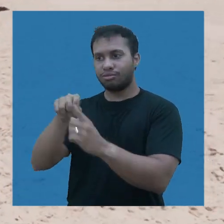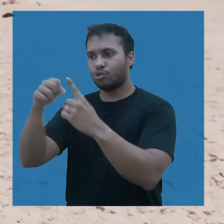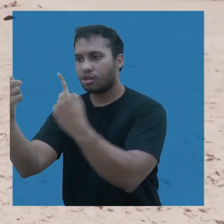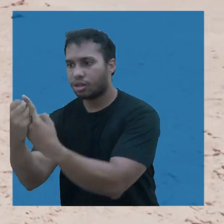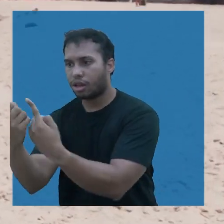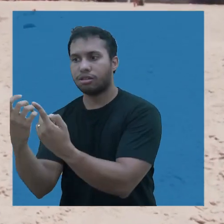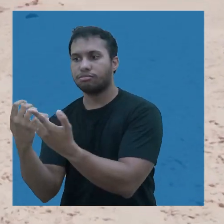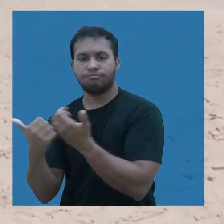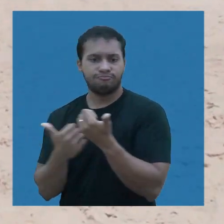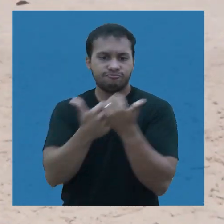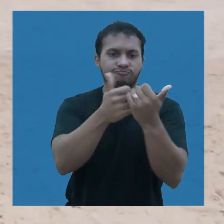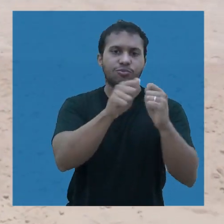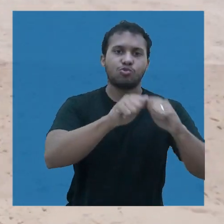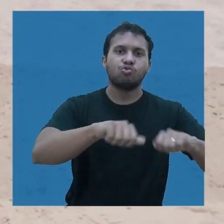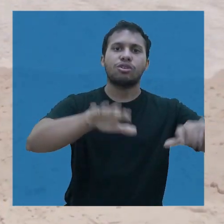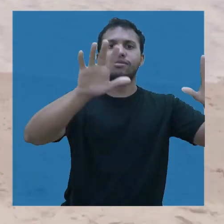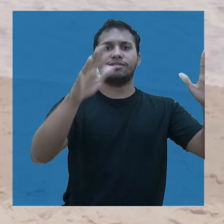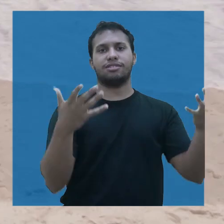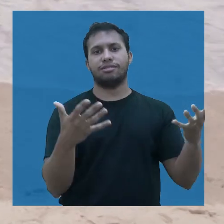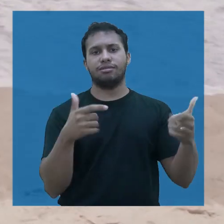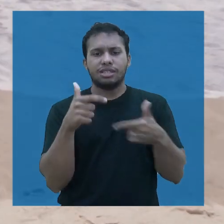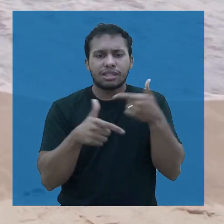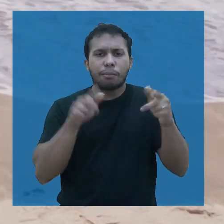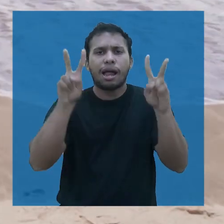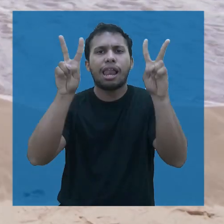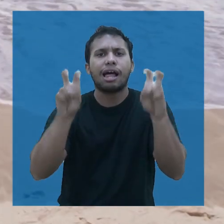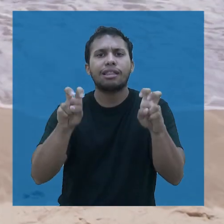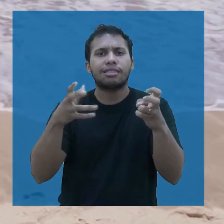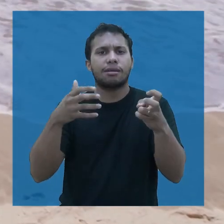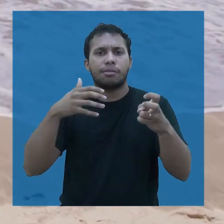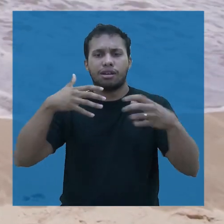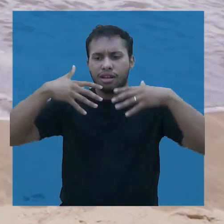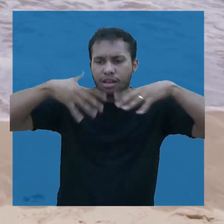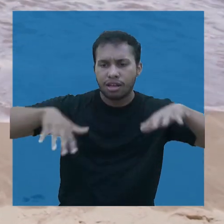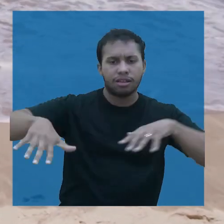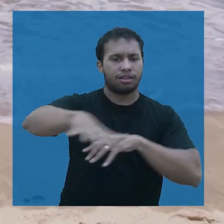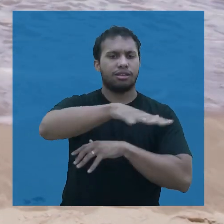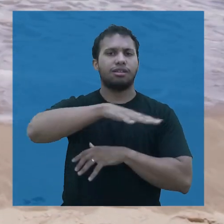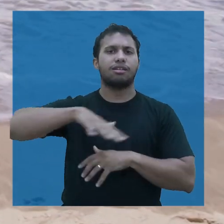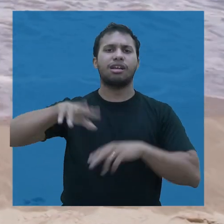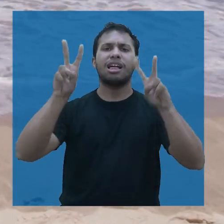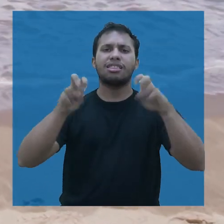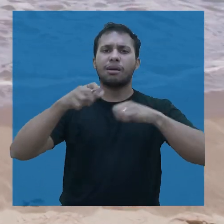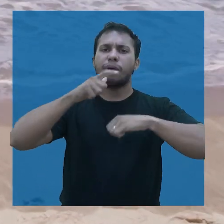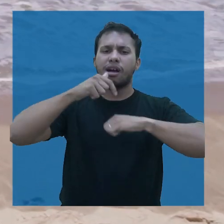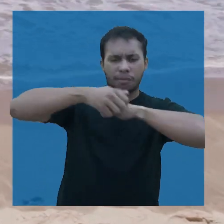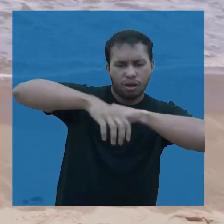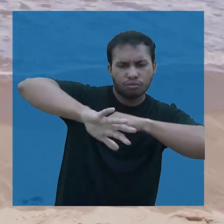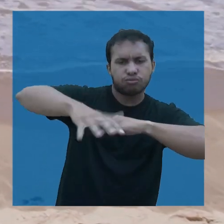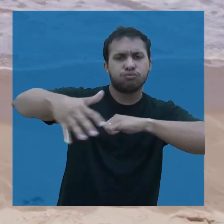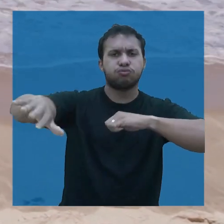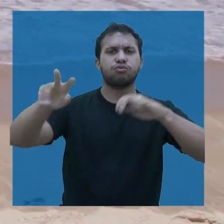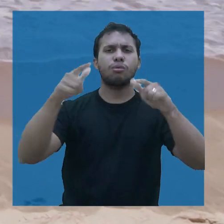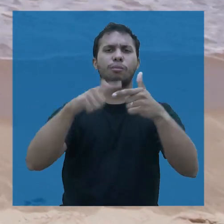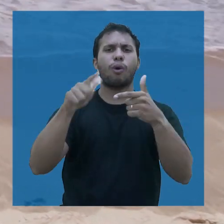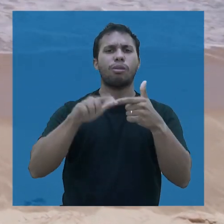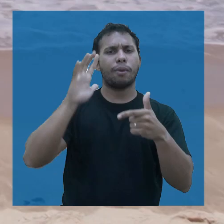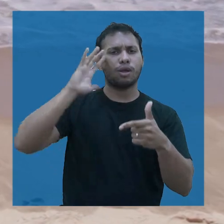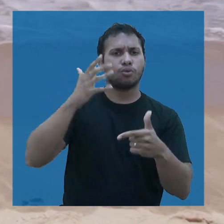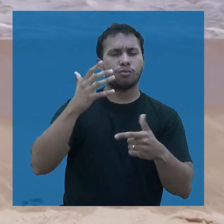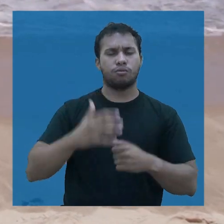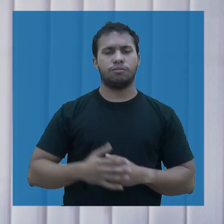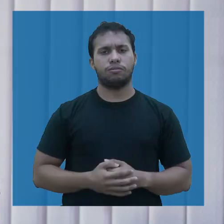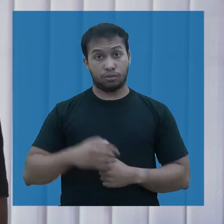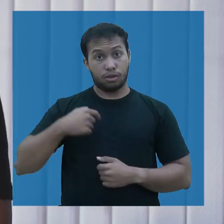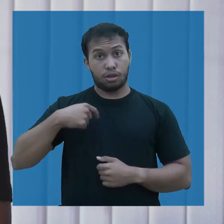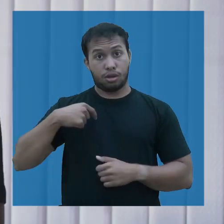para a sociedade e também para a comunidade acadêmica, para trabalhar justamente na temática do meio ambiente e das questões costeiras que existem aqui